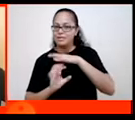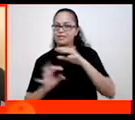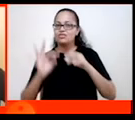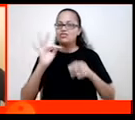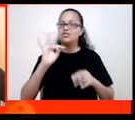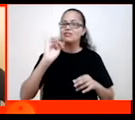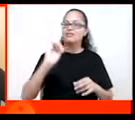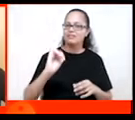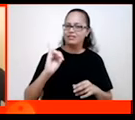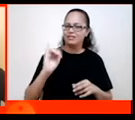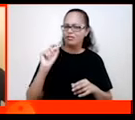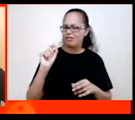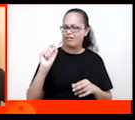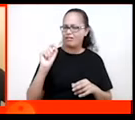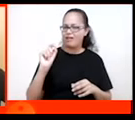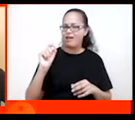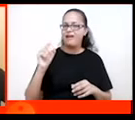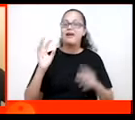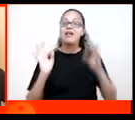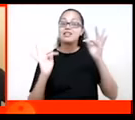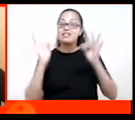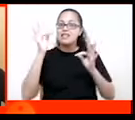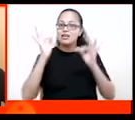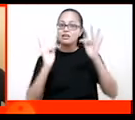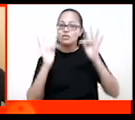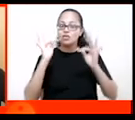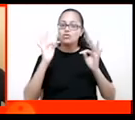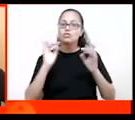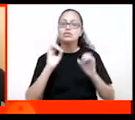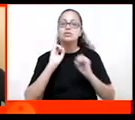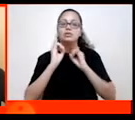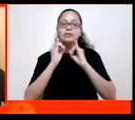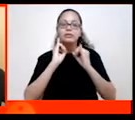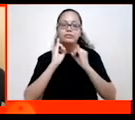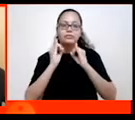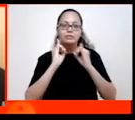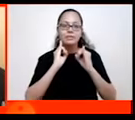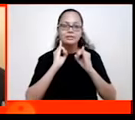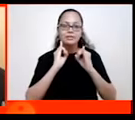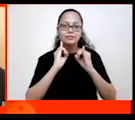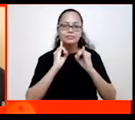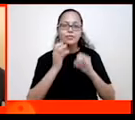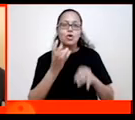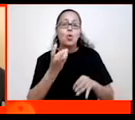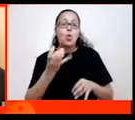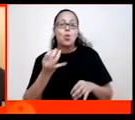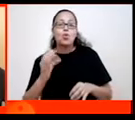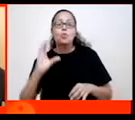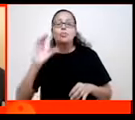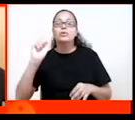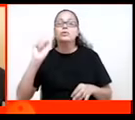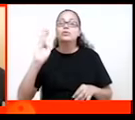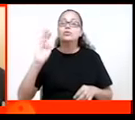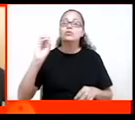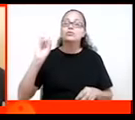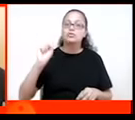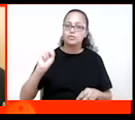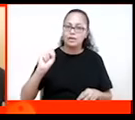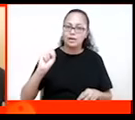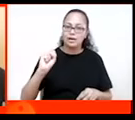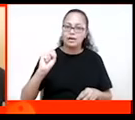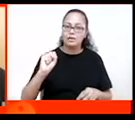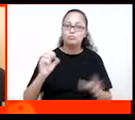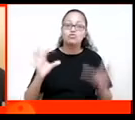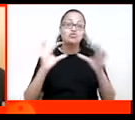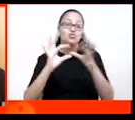O que é TI? Tecnologia da informação. Empresas do ramo aí da informática. E o número de cabos ligando a capital cearense,